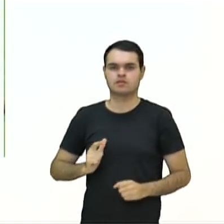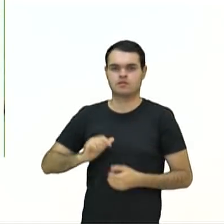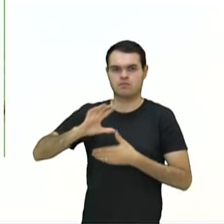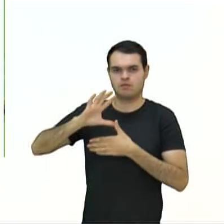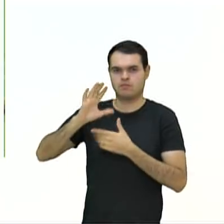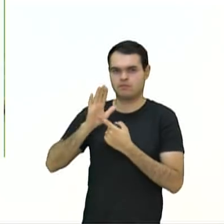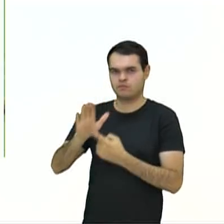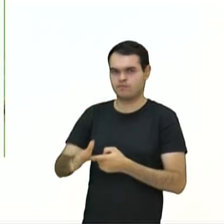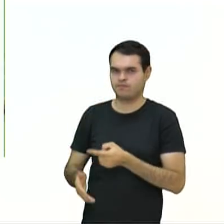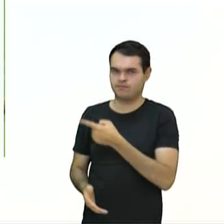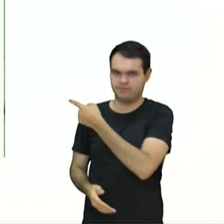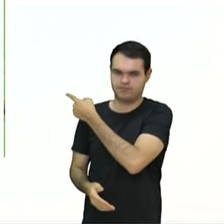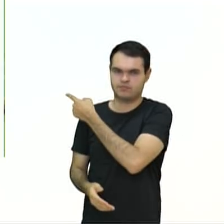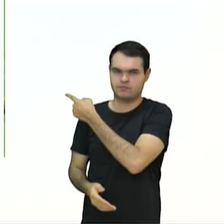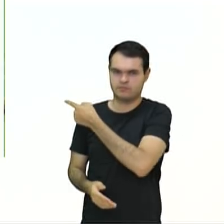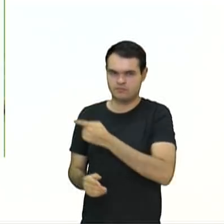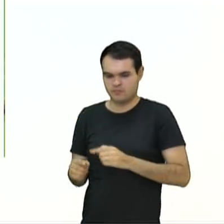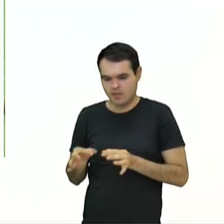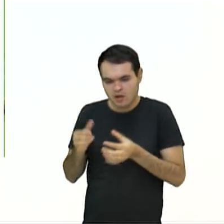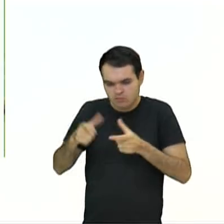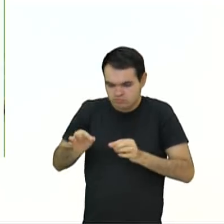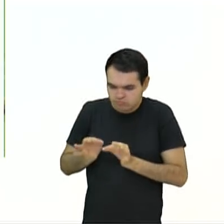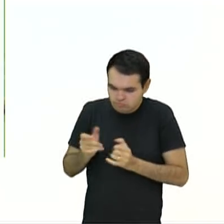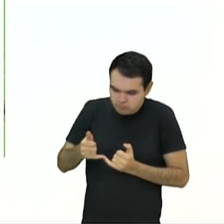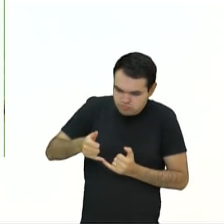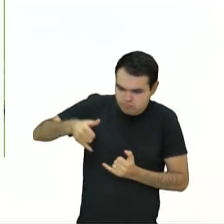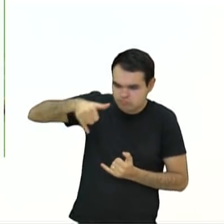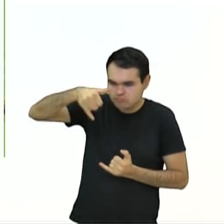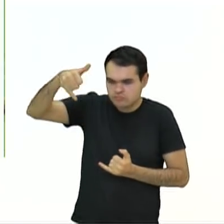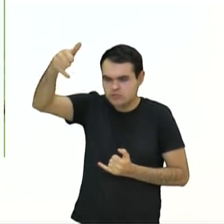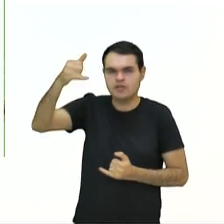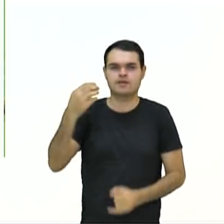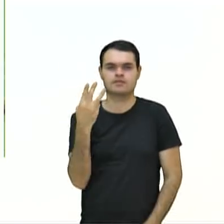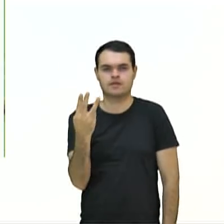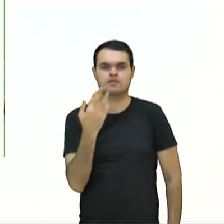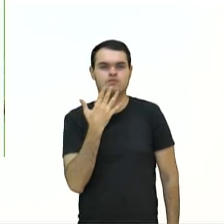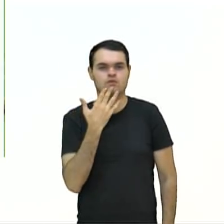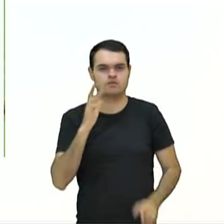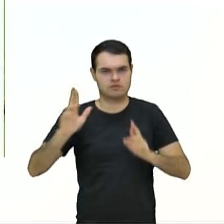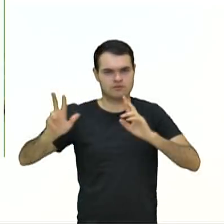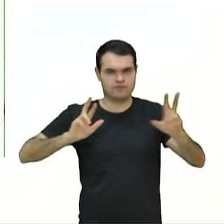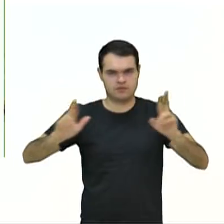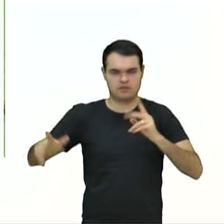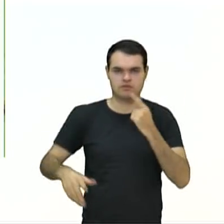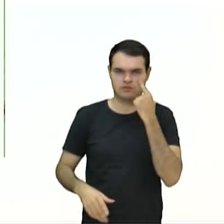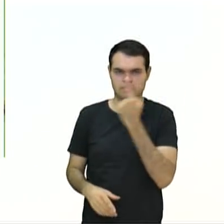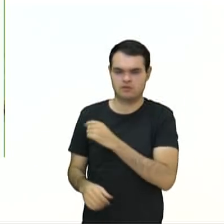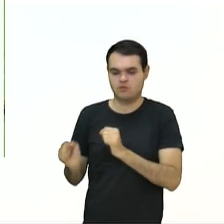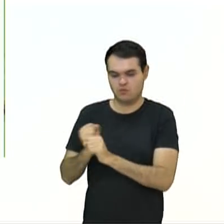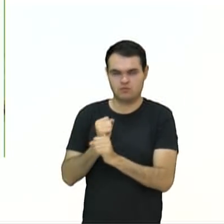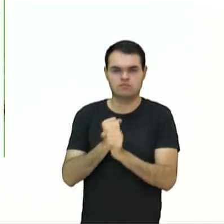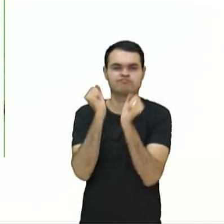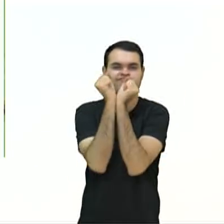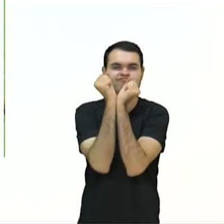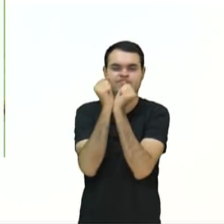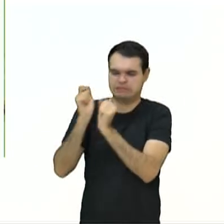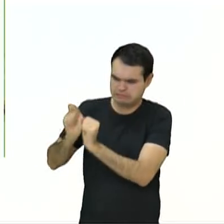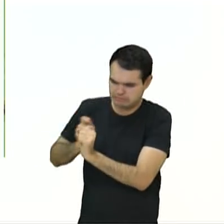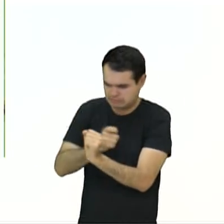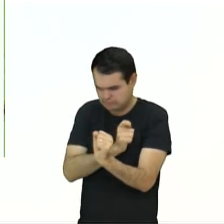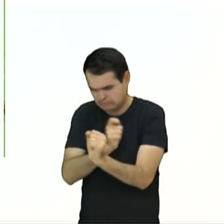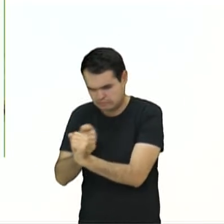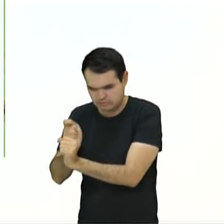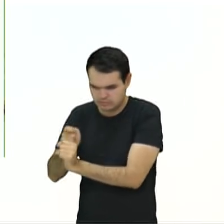que mostra o traçado dela e daí eu já vou explicar o que são essas três cores diferentes ali. Então, ela foi construída por escravos ali entre o